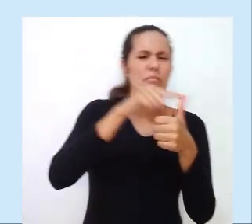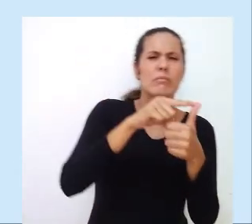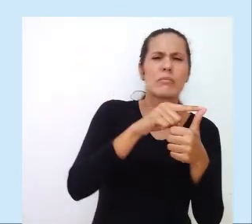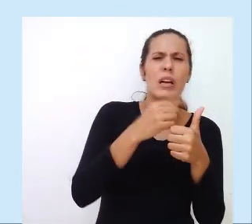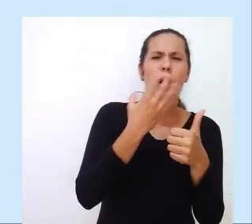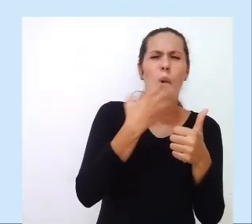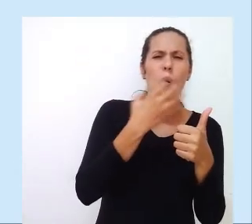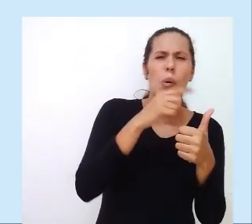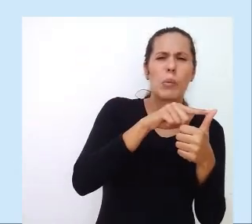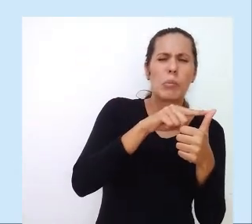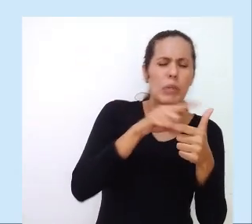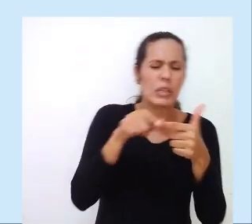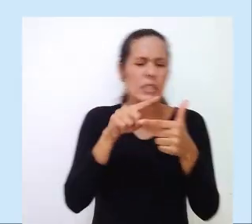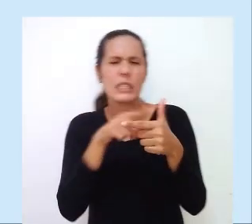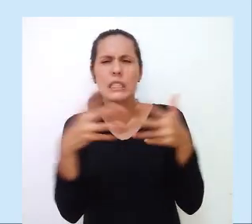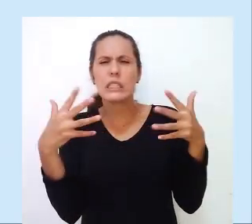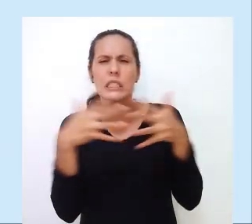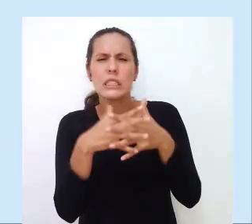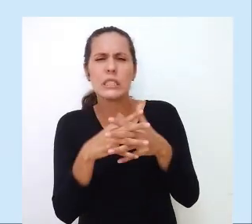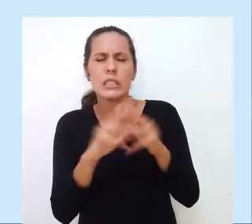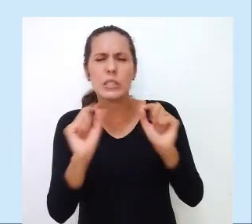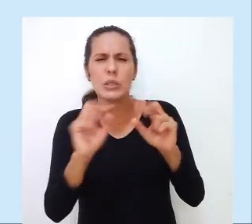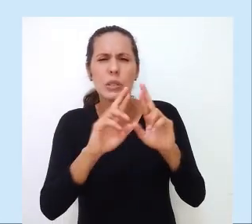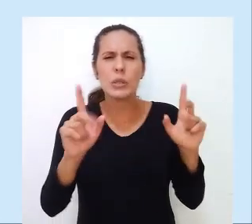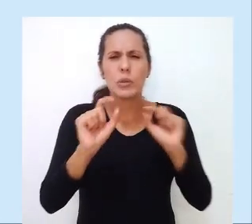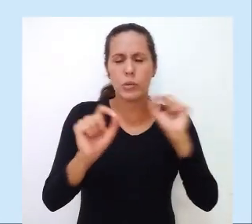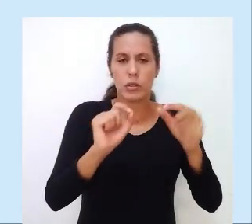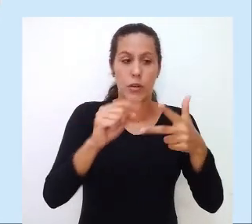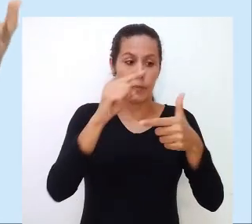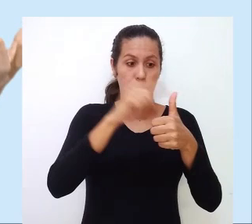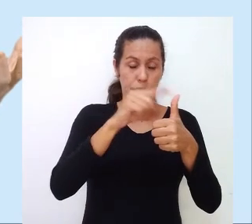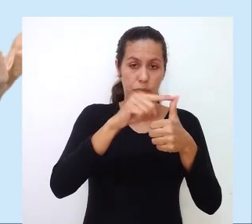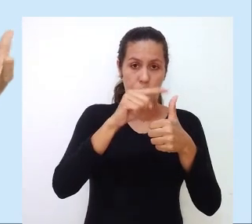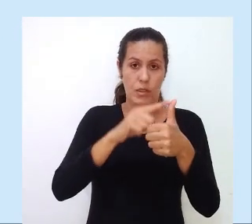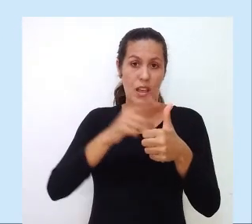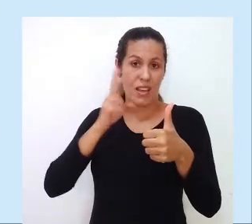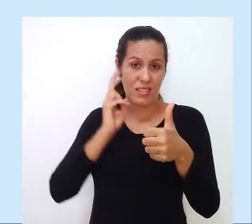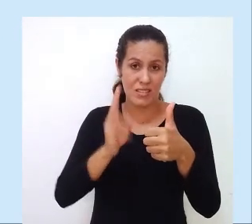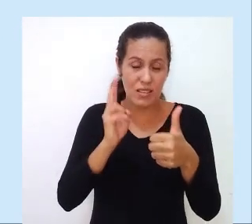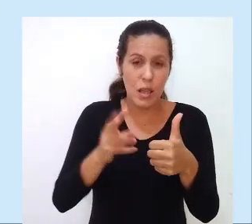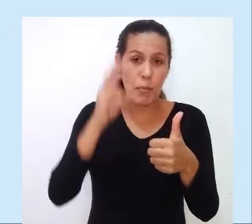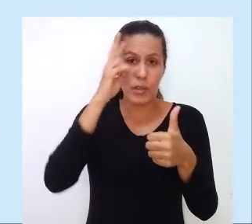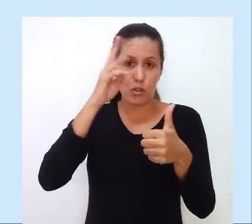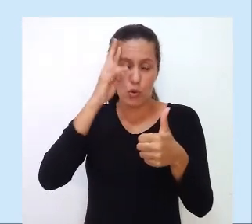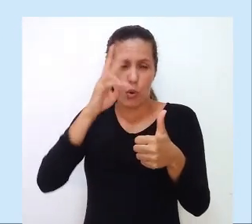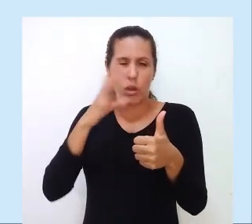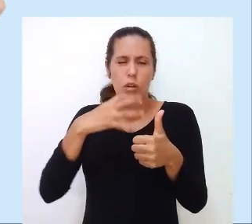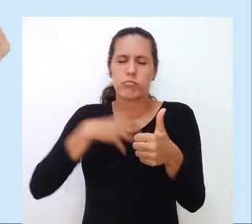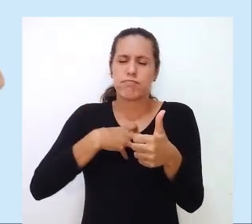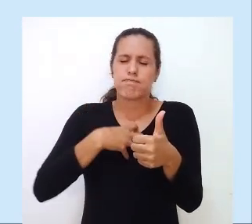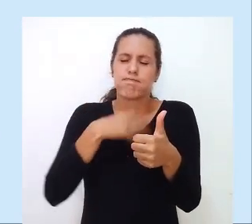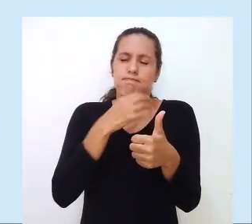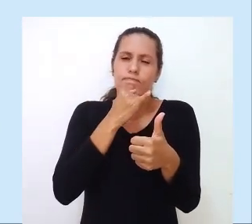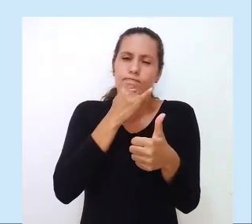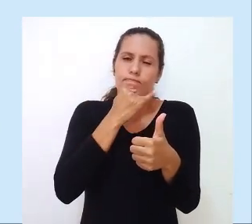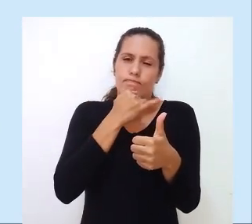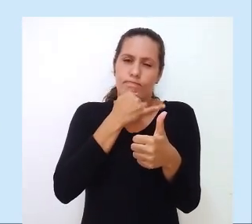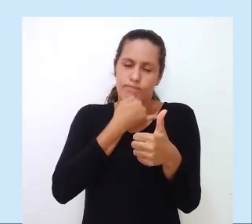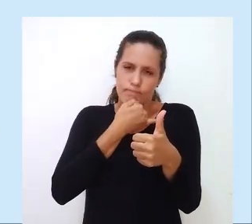do musical? Porque na ópera as histórias são sempre dramáticas, né? São histórias